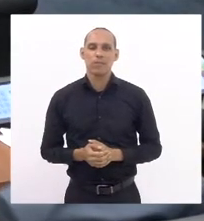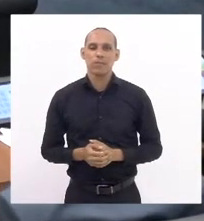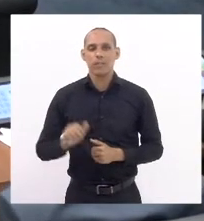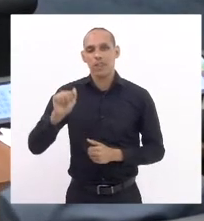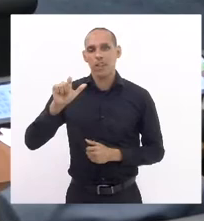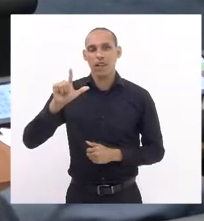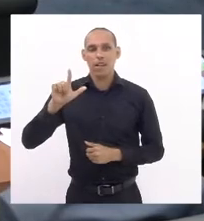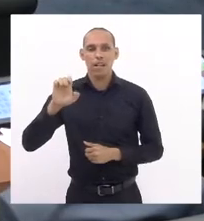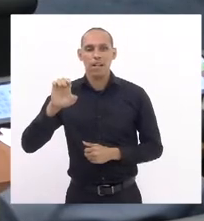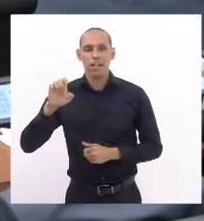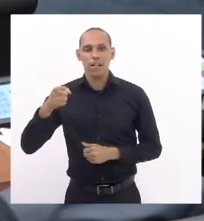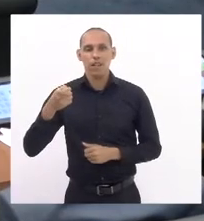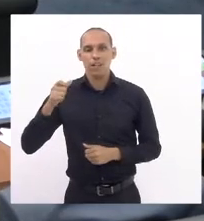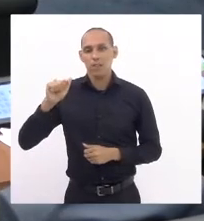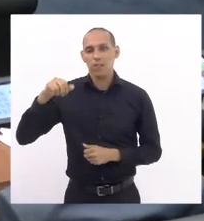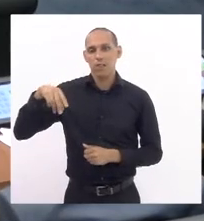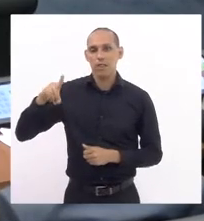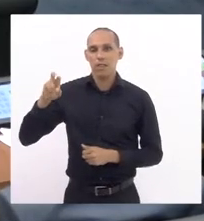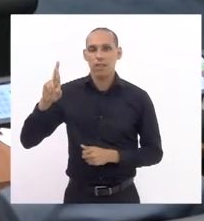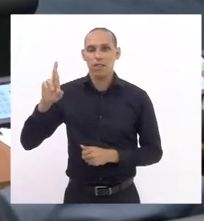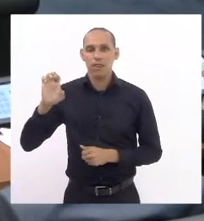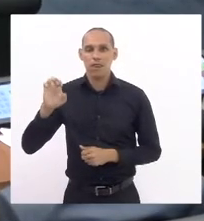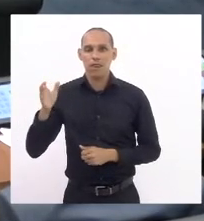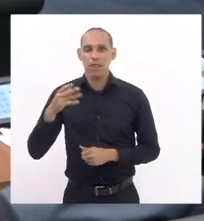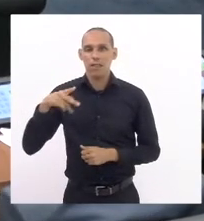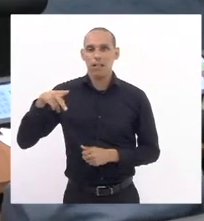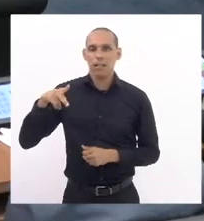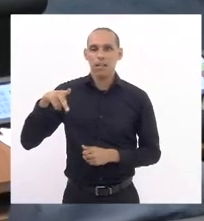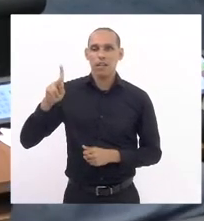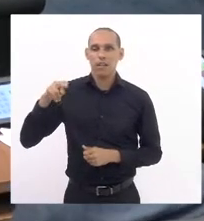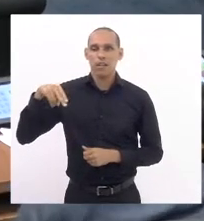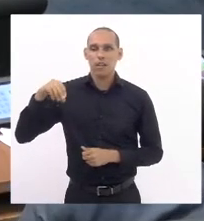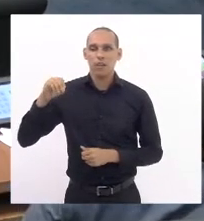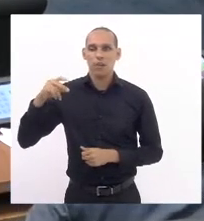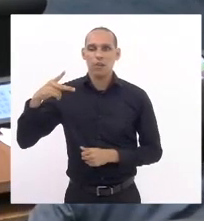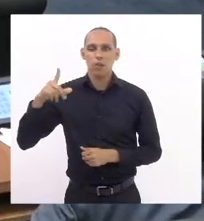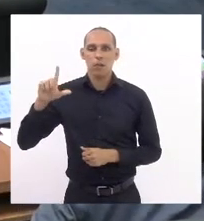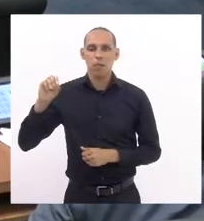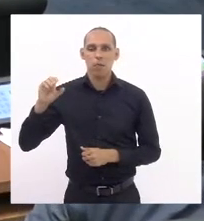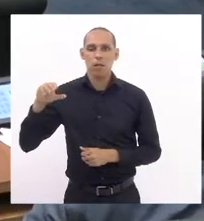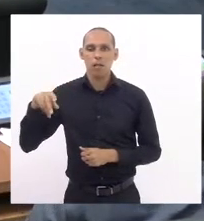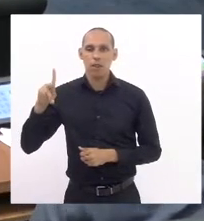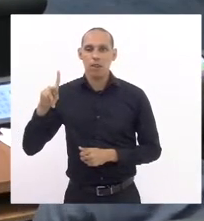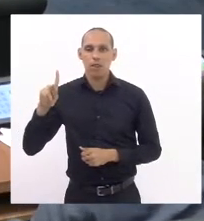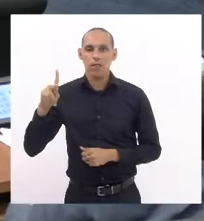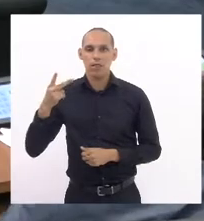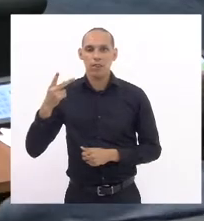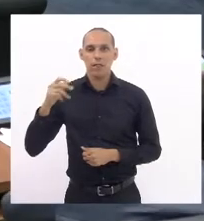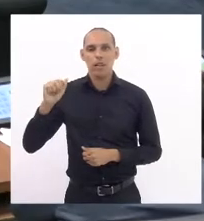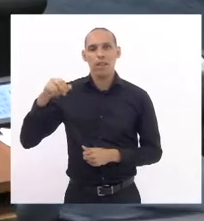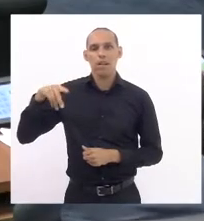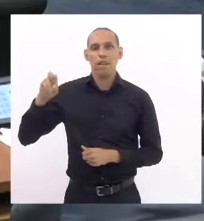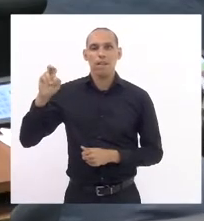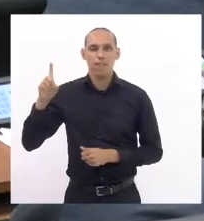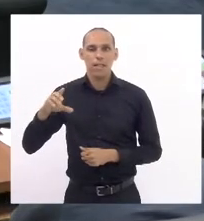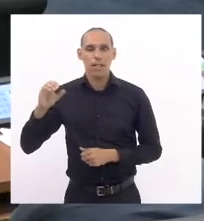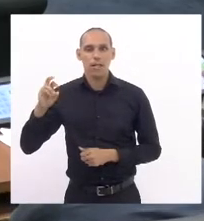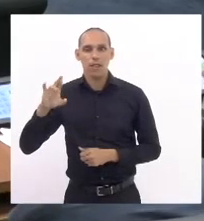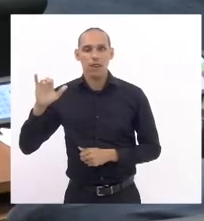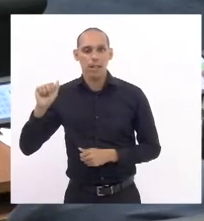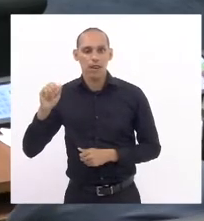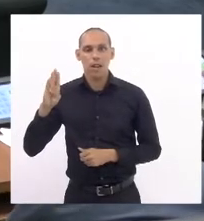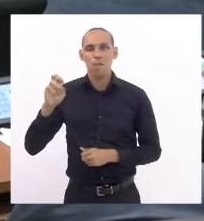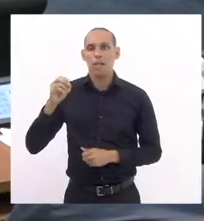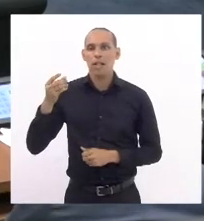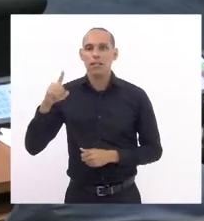Alexandre Knoploch, deputado Alexandre Knoploch, deputado André Correia, deputado Brazão, deputado Bruno Zawari,